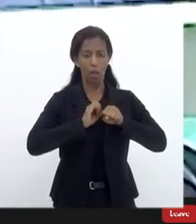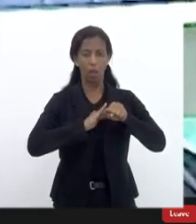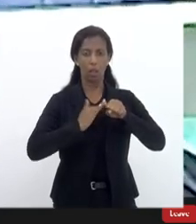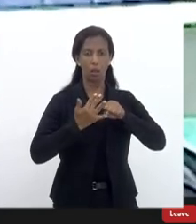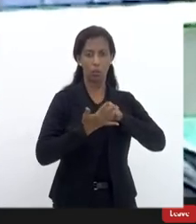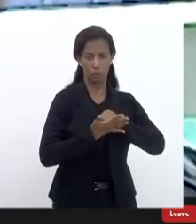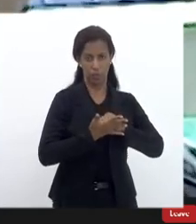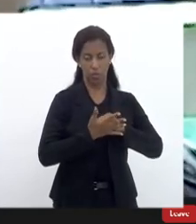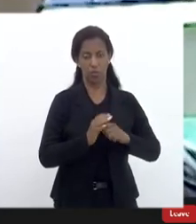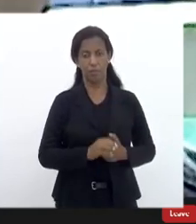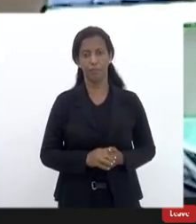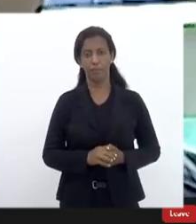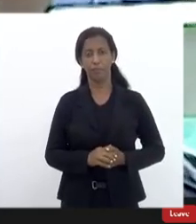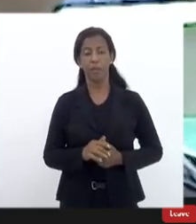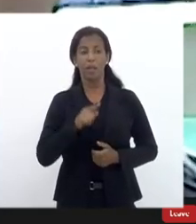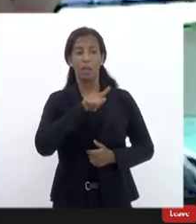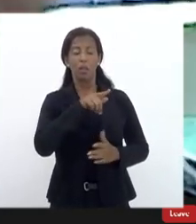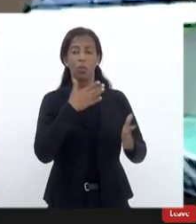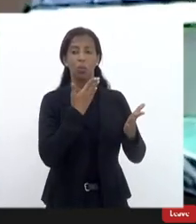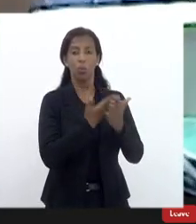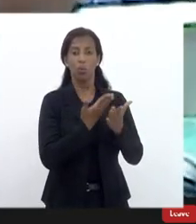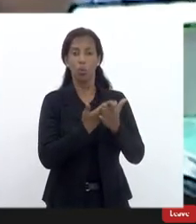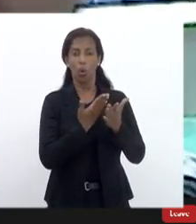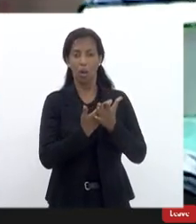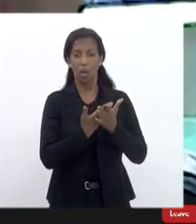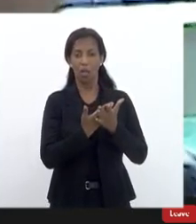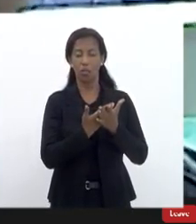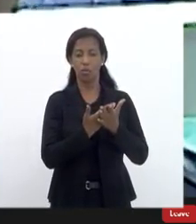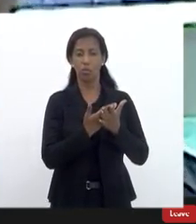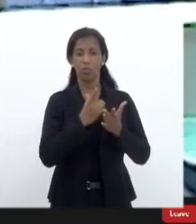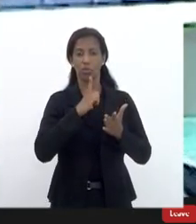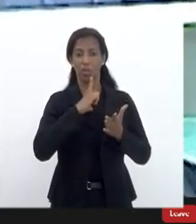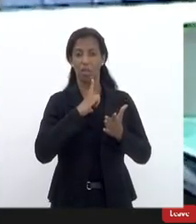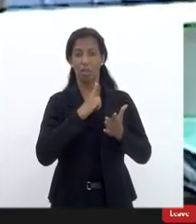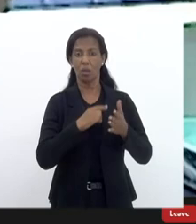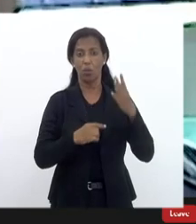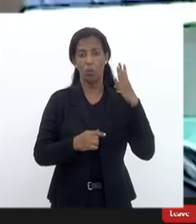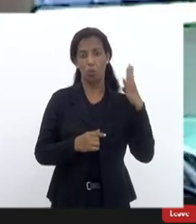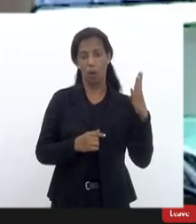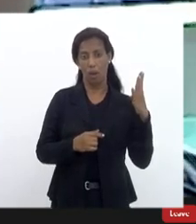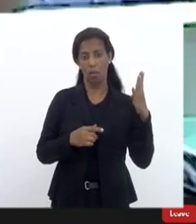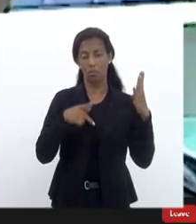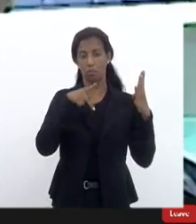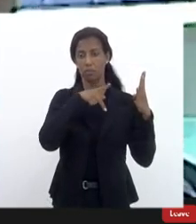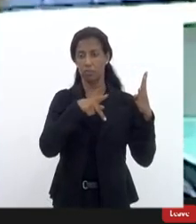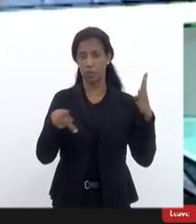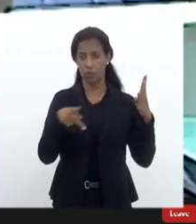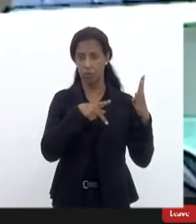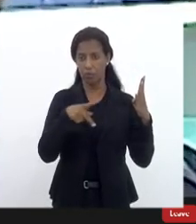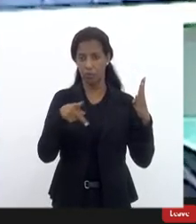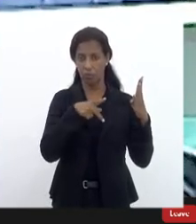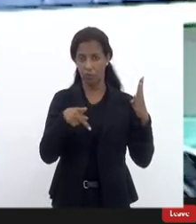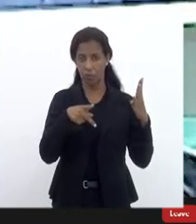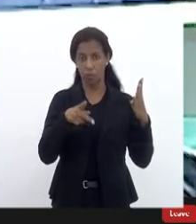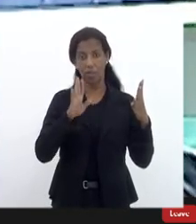No Infante Dom Henrique, eu posso dizer que eu já tenho 4 professores que